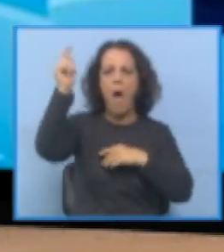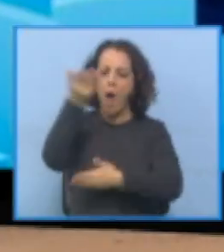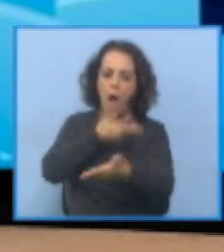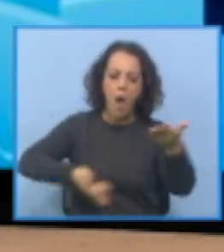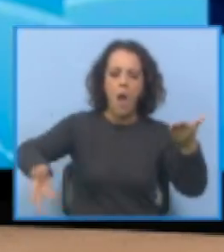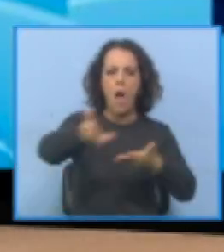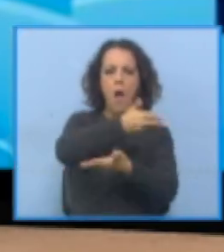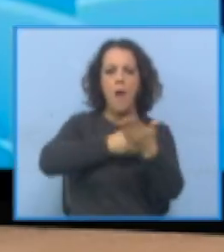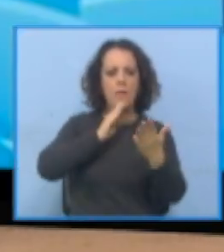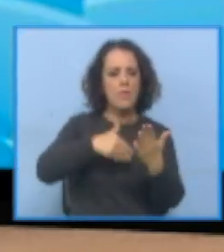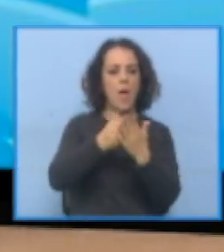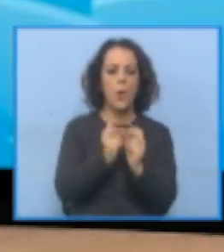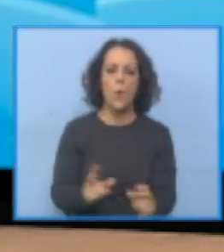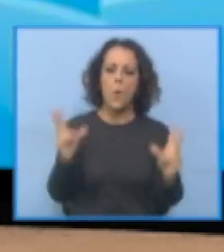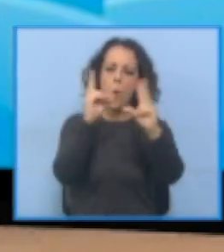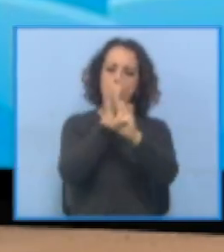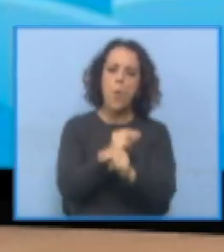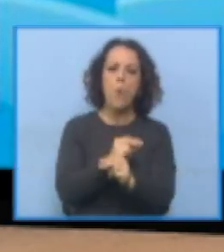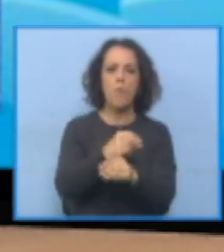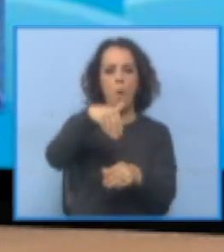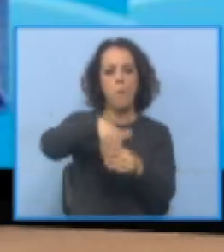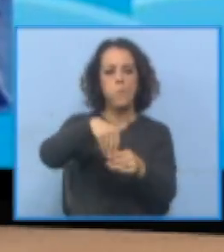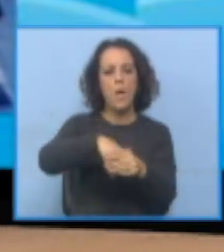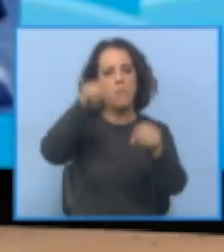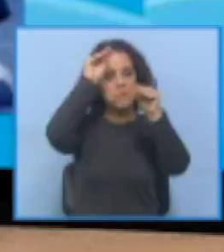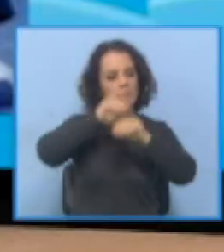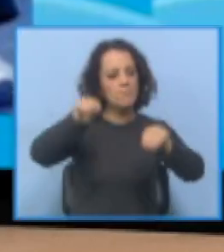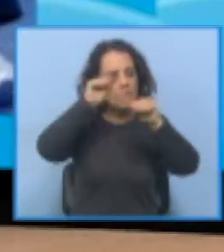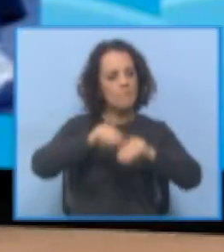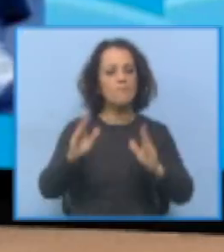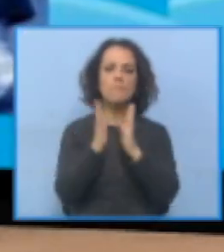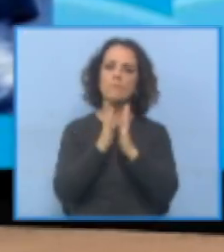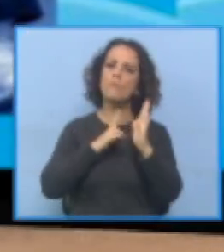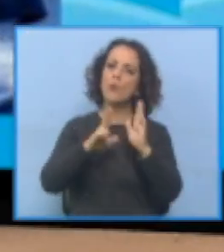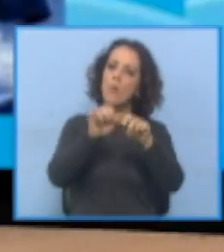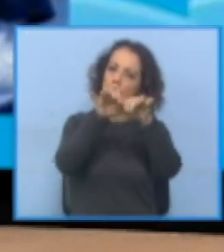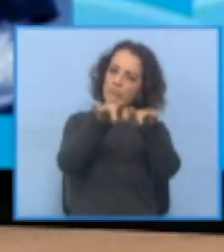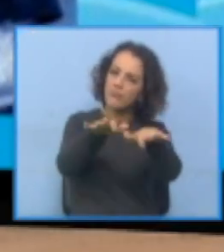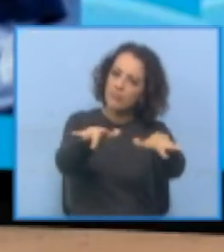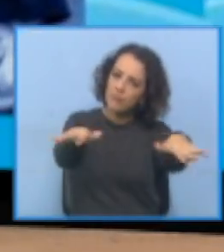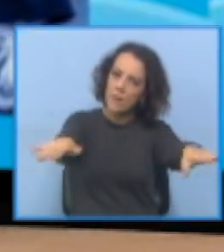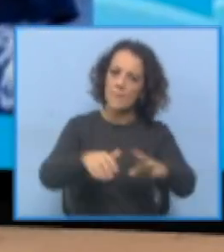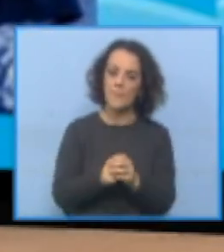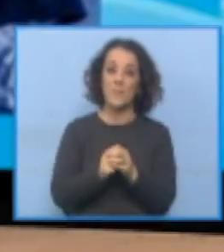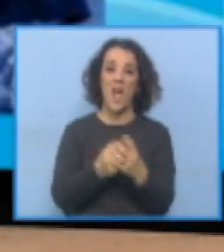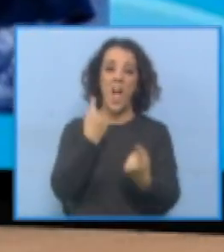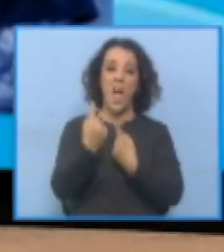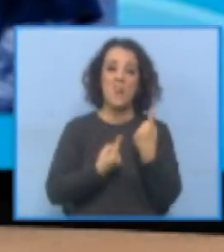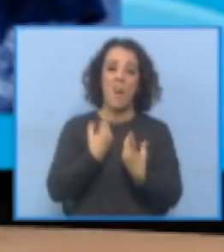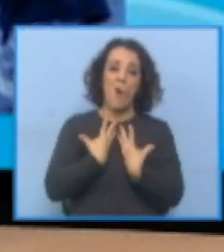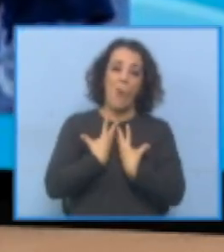criar novo na pastoral e na evangelização da Igreja em Portugal. Às vezes há um certo desânimo